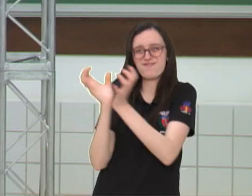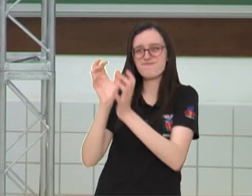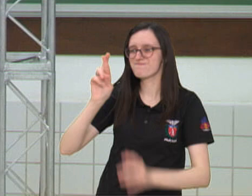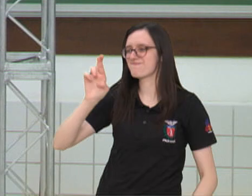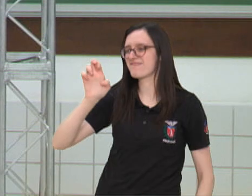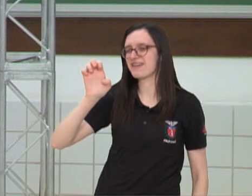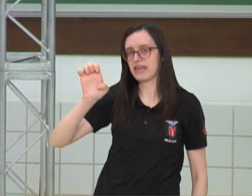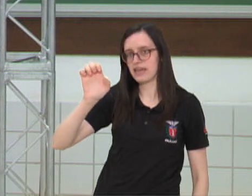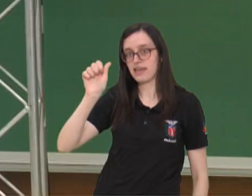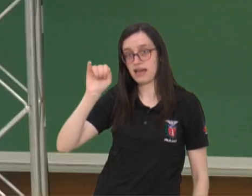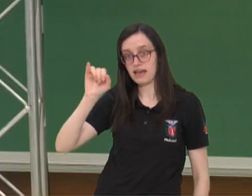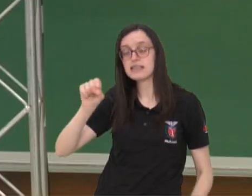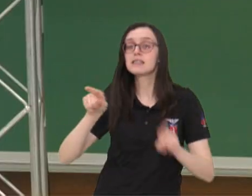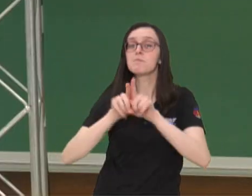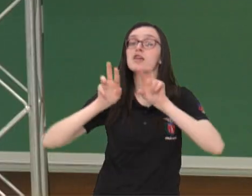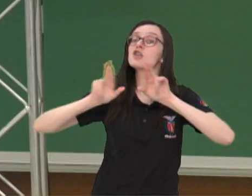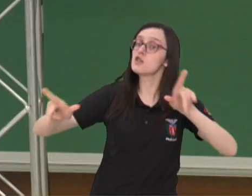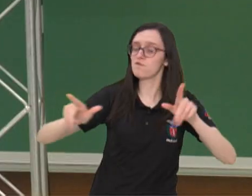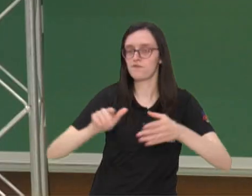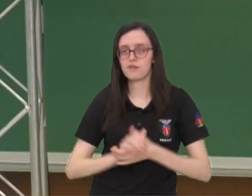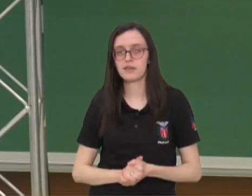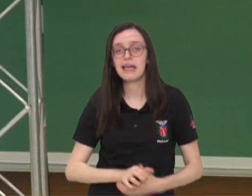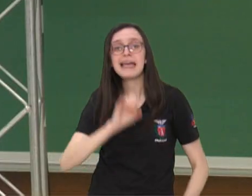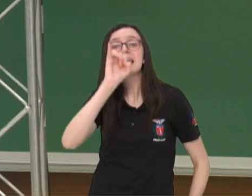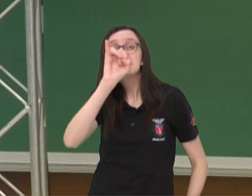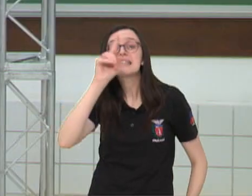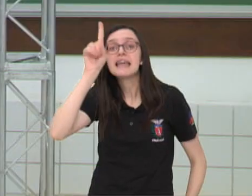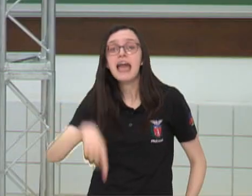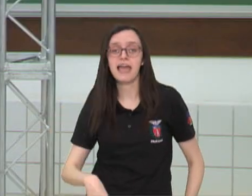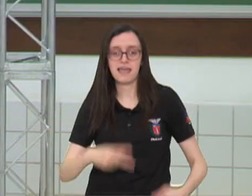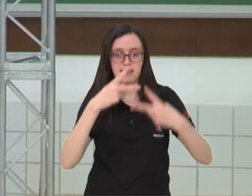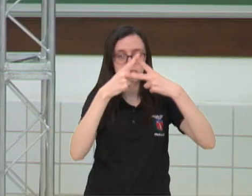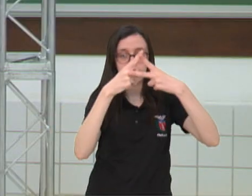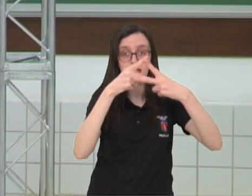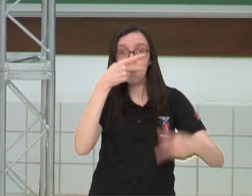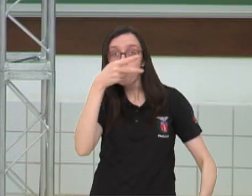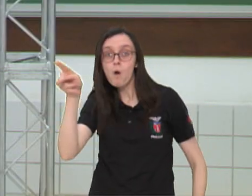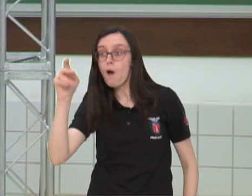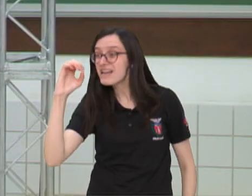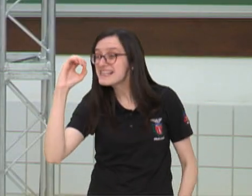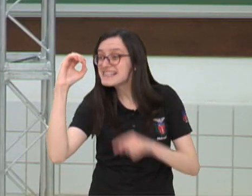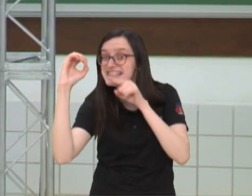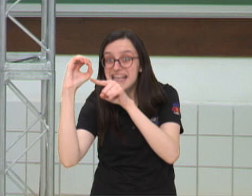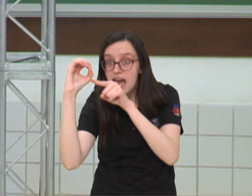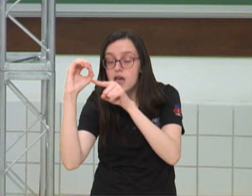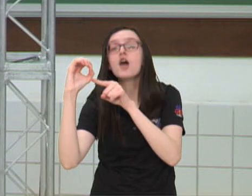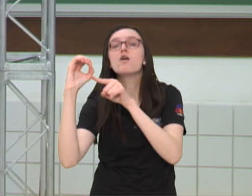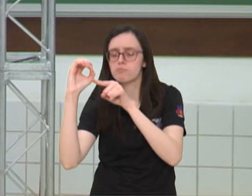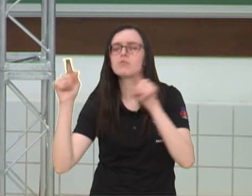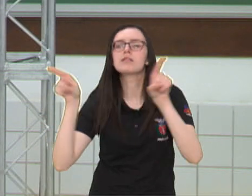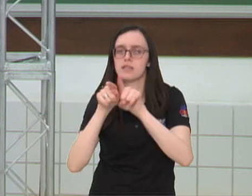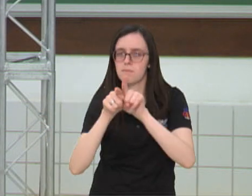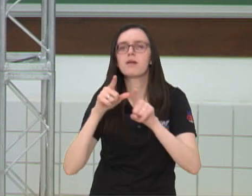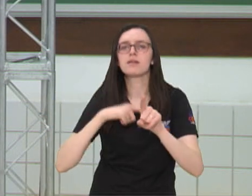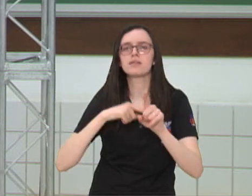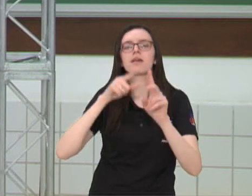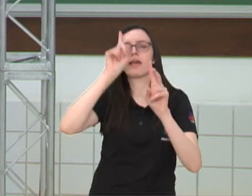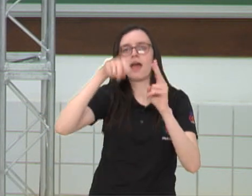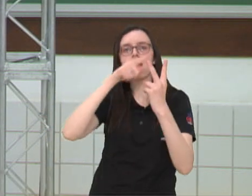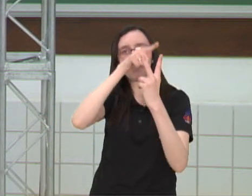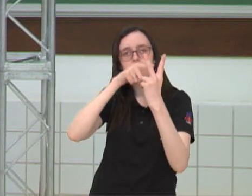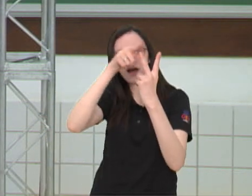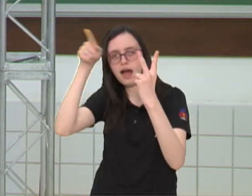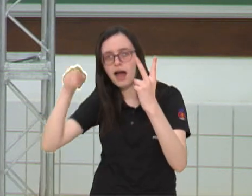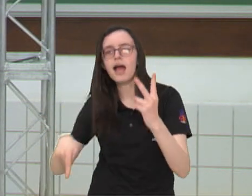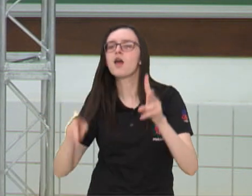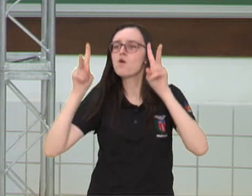Se esse delta é igual a zero, eu encontro também duas raízes reais e iguais na minha resposta. E se